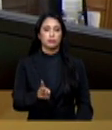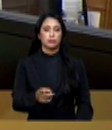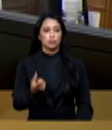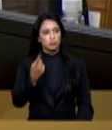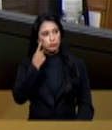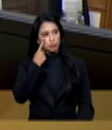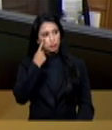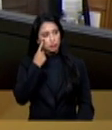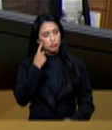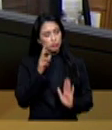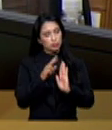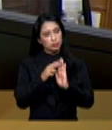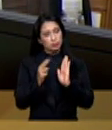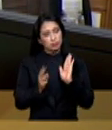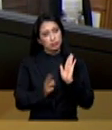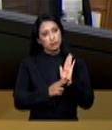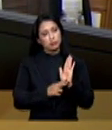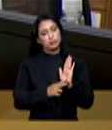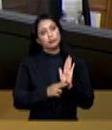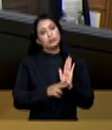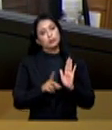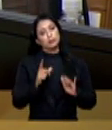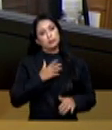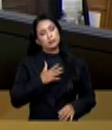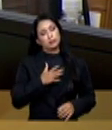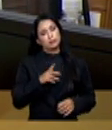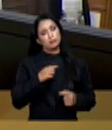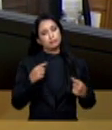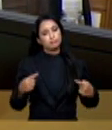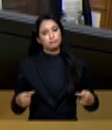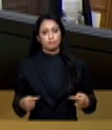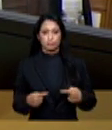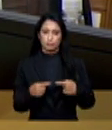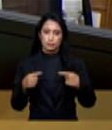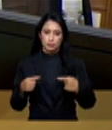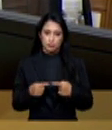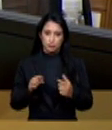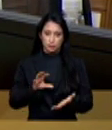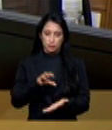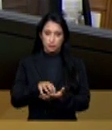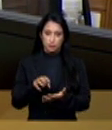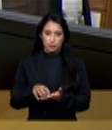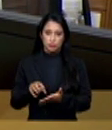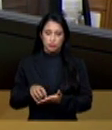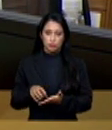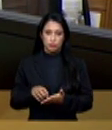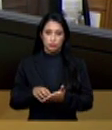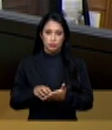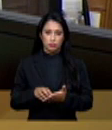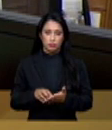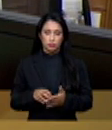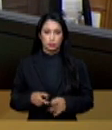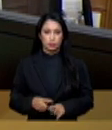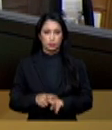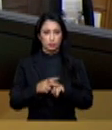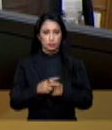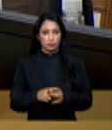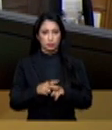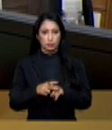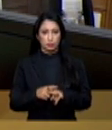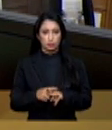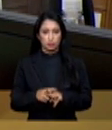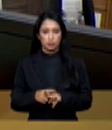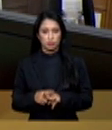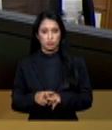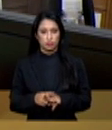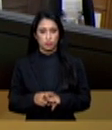observância dos atos normativos e da conformidade dos órgãos e das entidades reguladoras